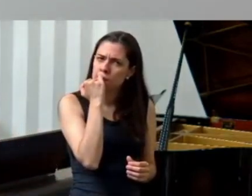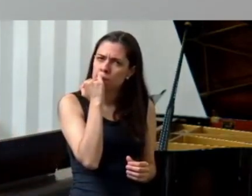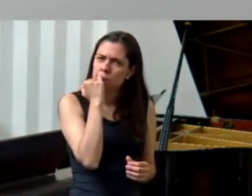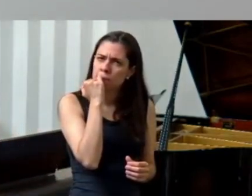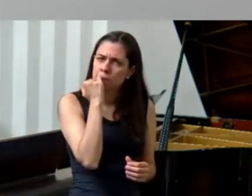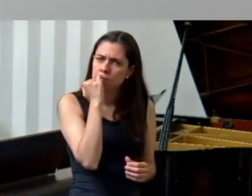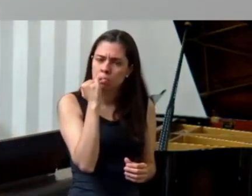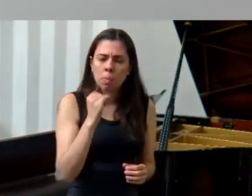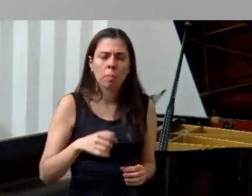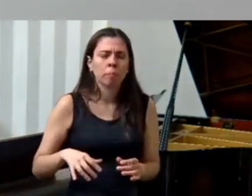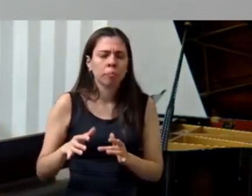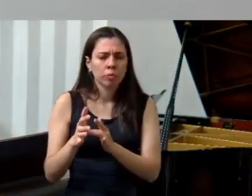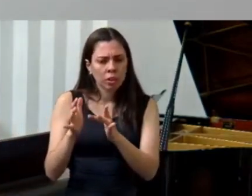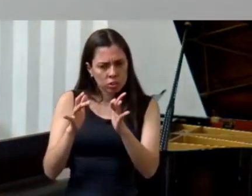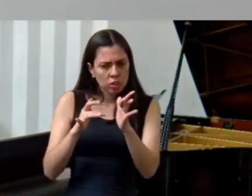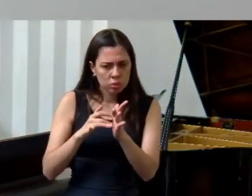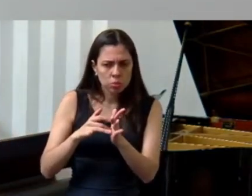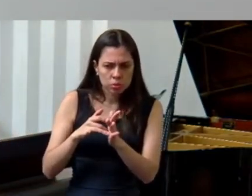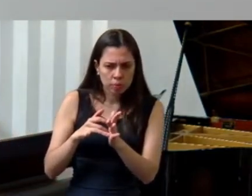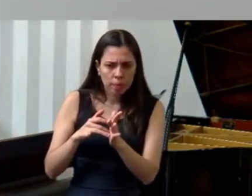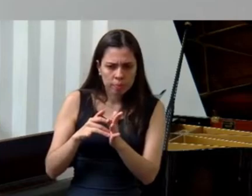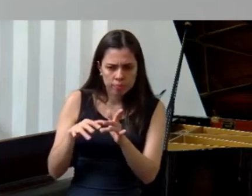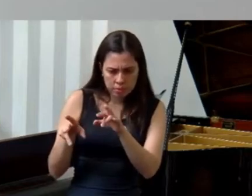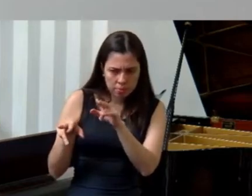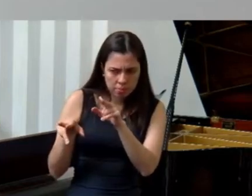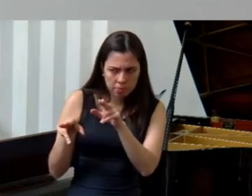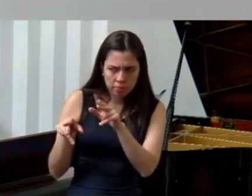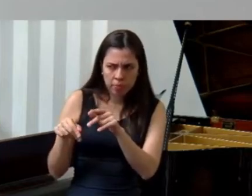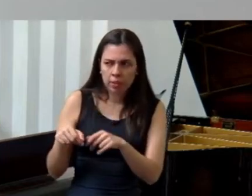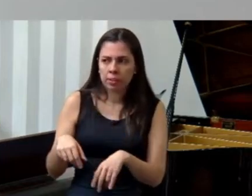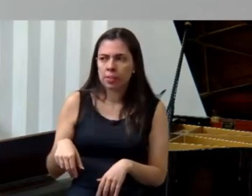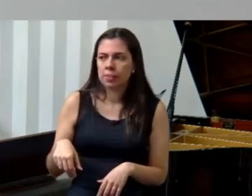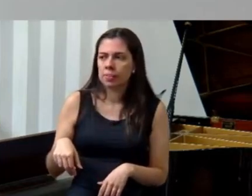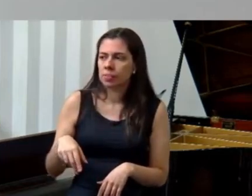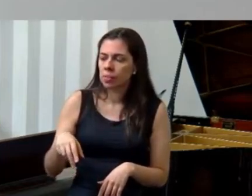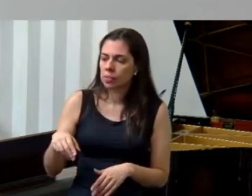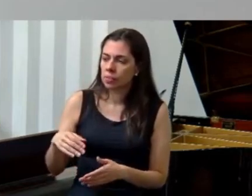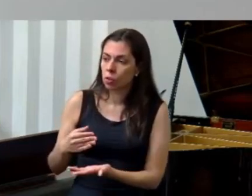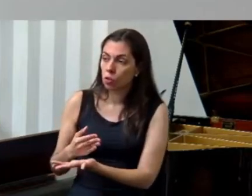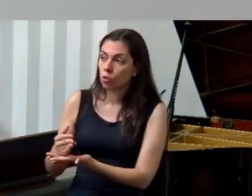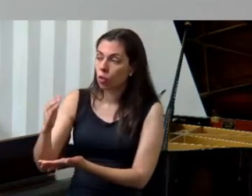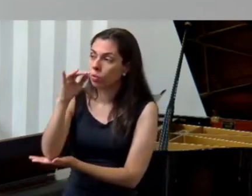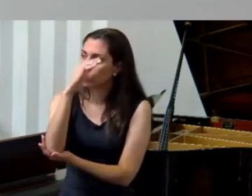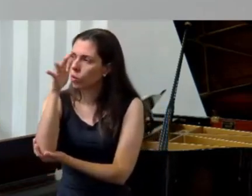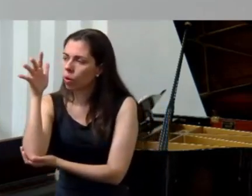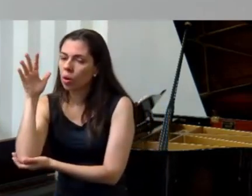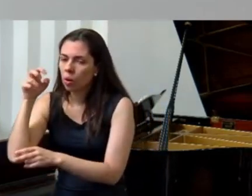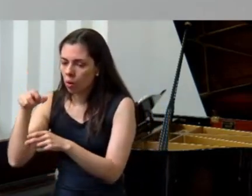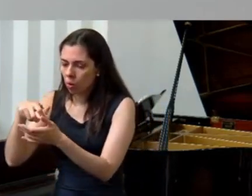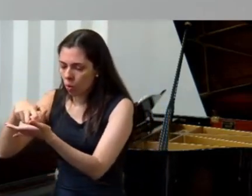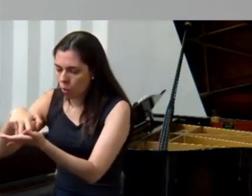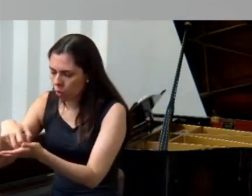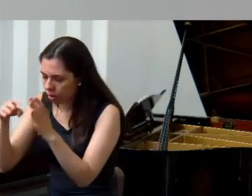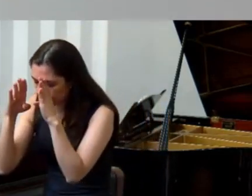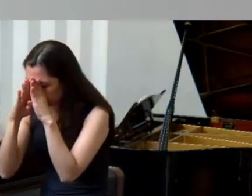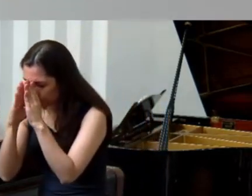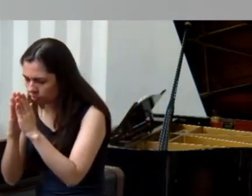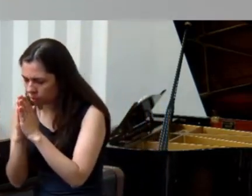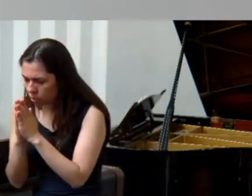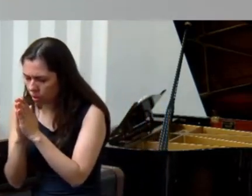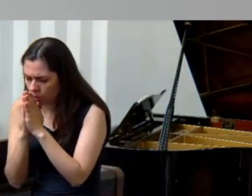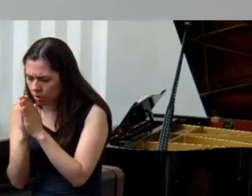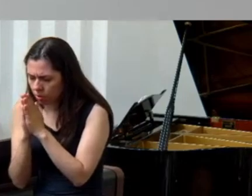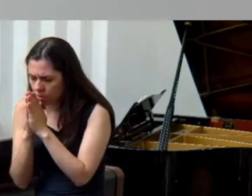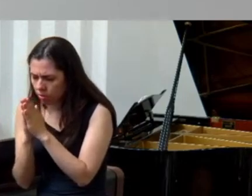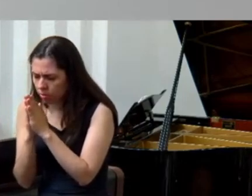está angustiada, e Jesus foi para um lugar de costume, o jardim do Getsêmani. Se Jesus